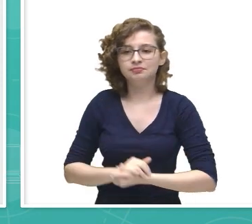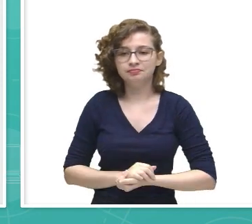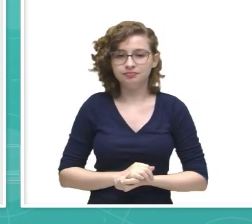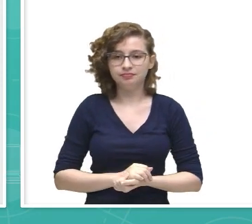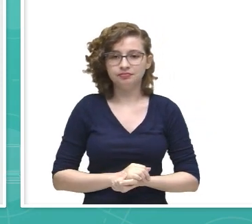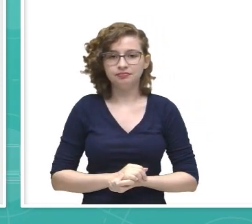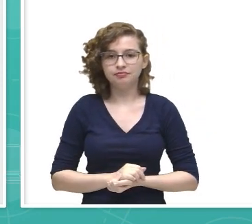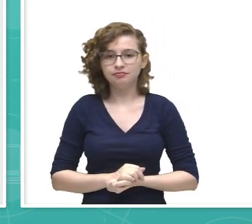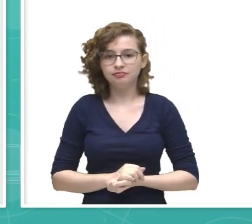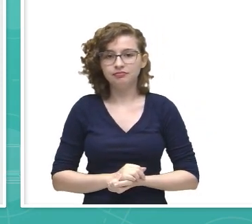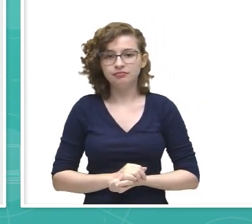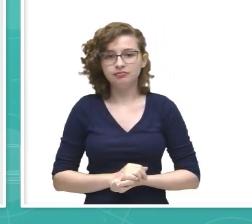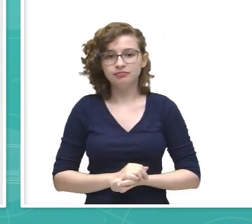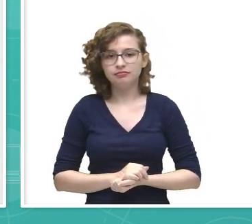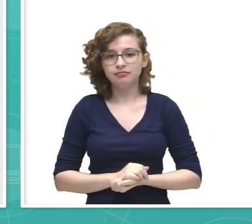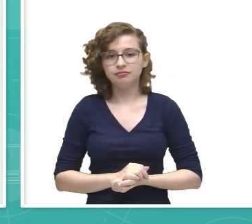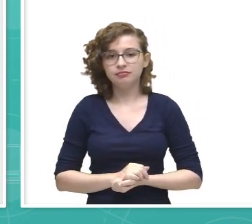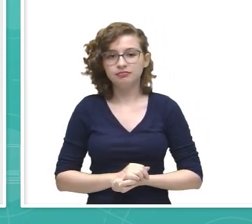cartela.